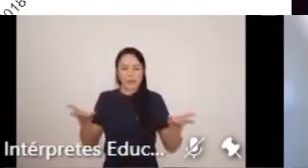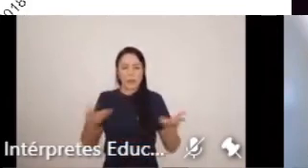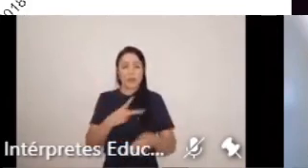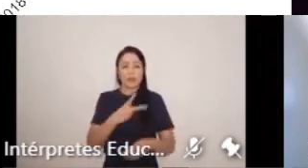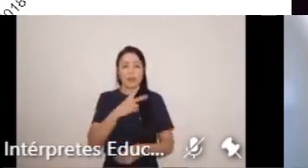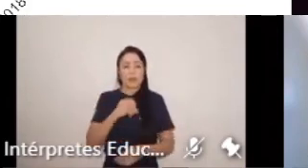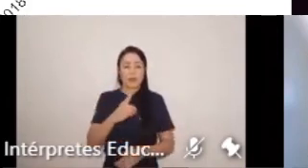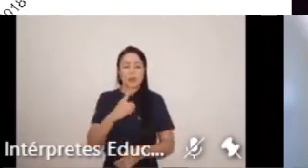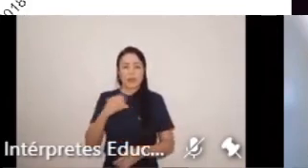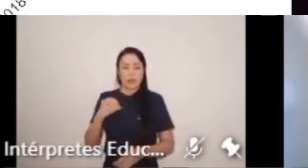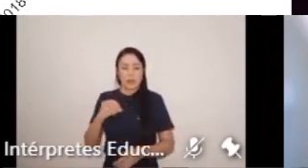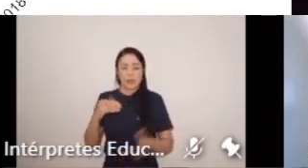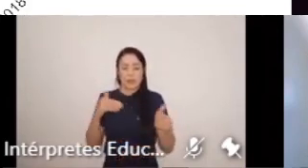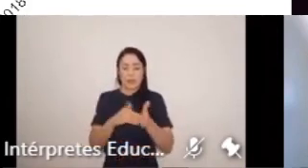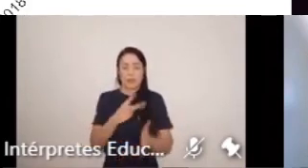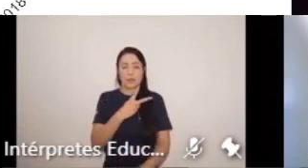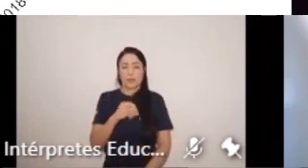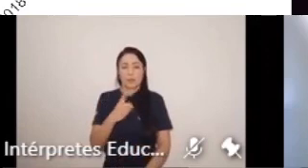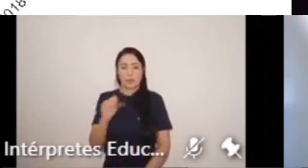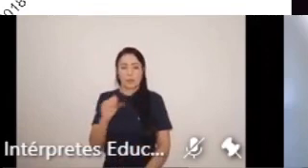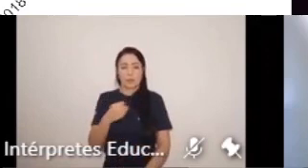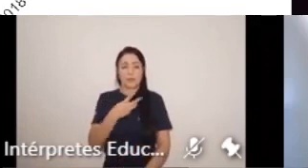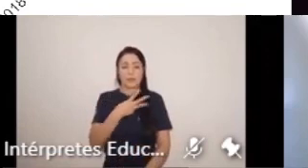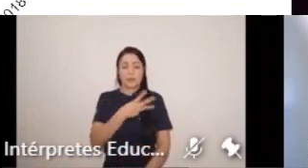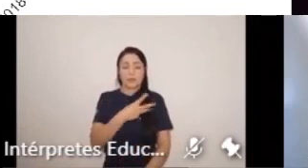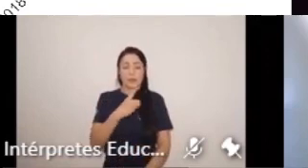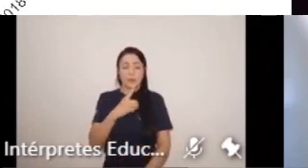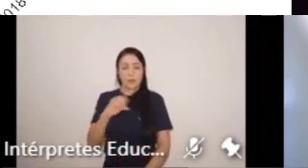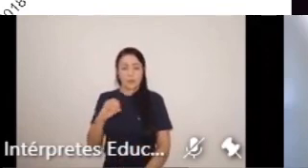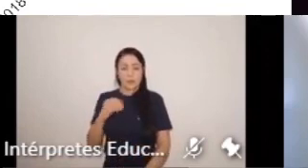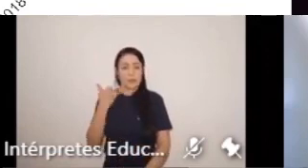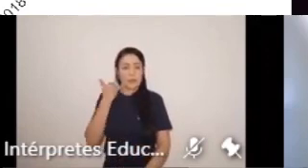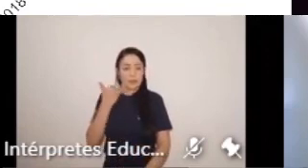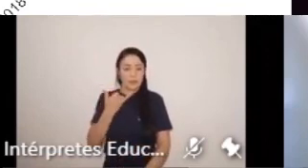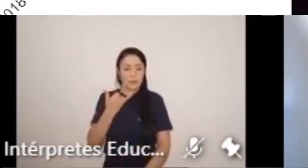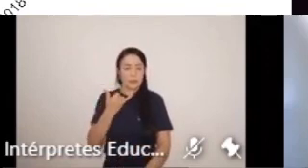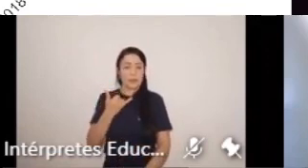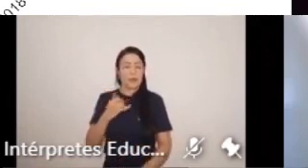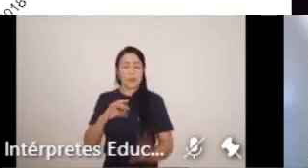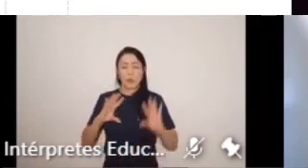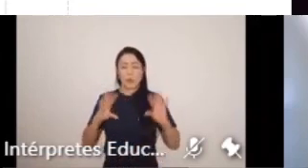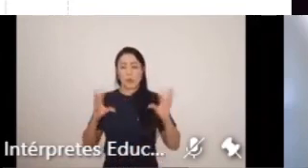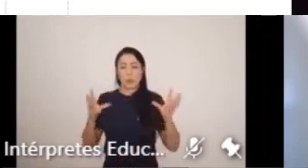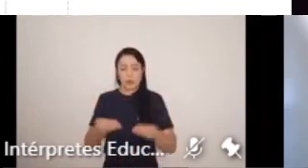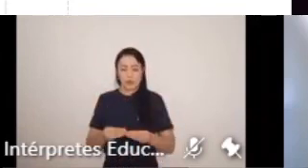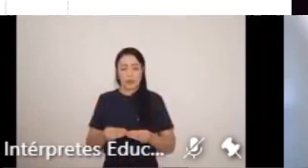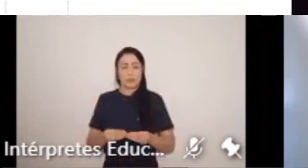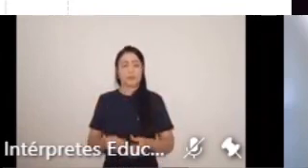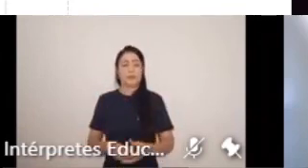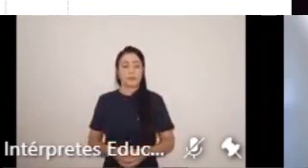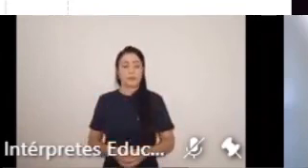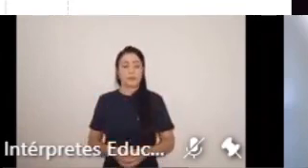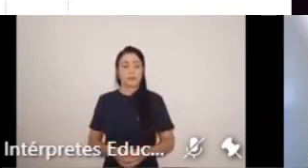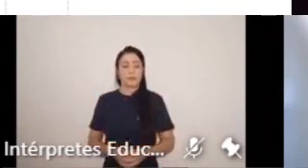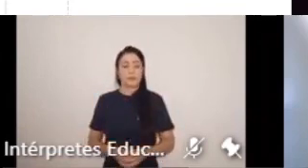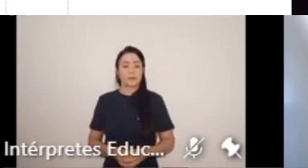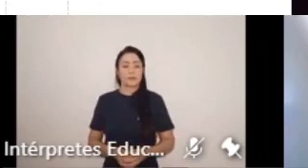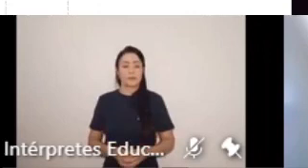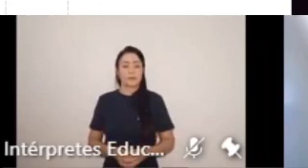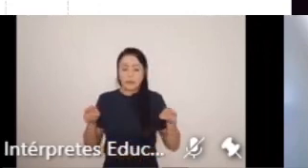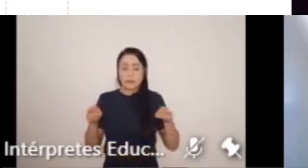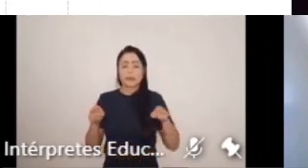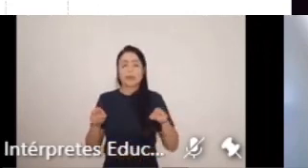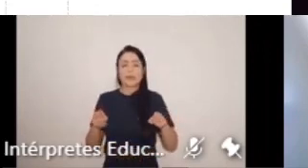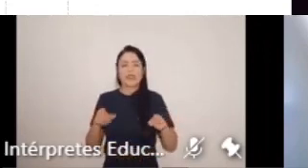a 2018, houve 310 mil ações em geral, não só da Defensoria. Dessas, nós temos uma